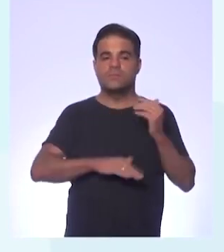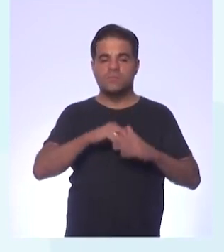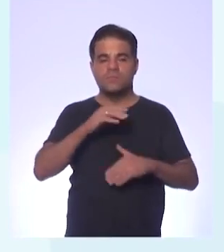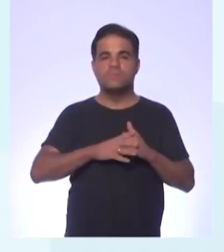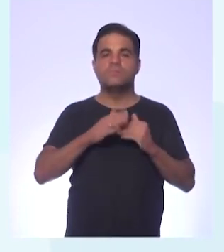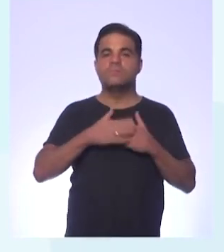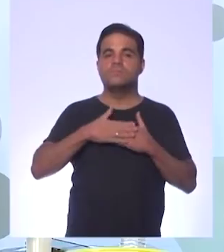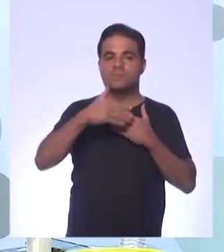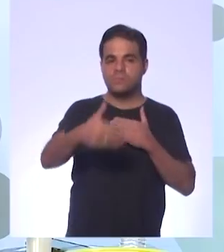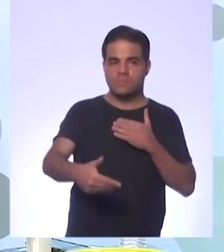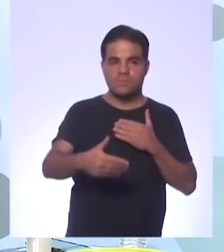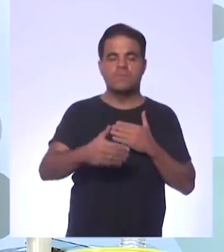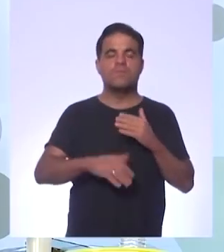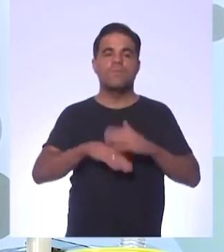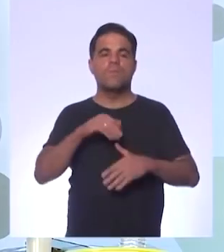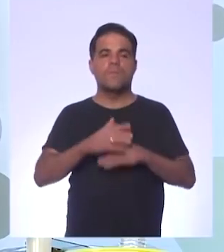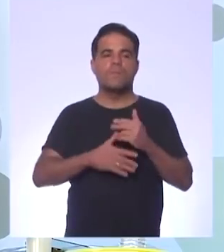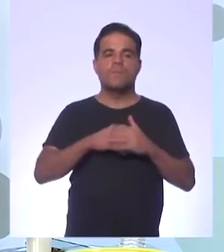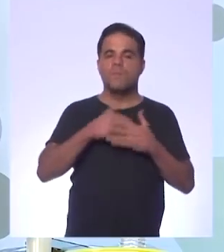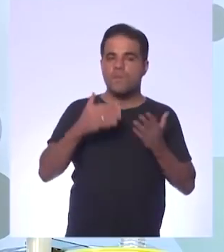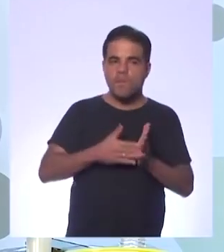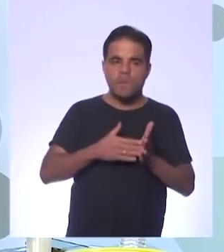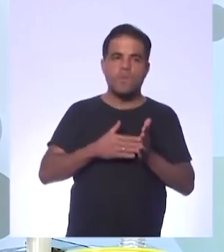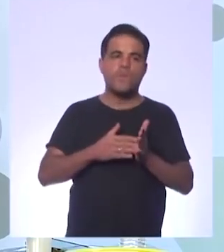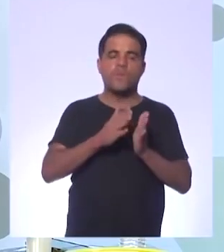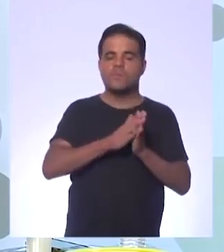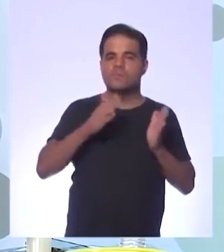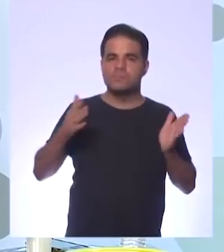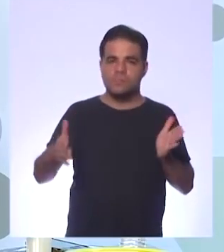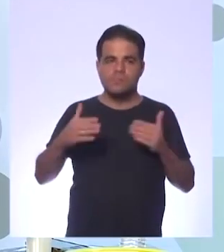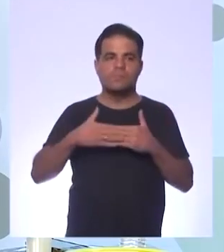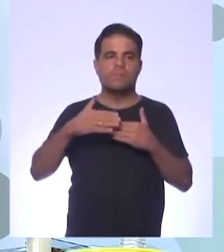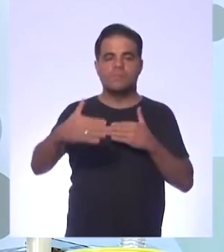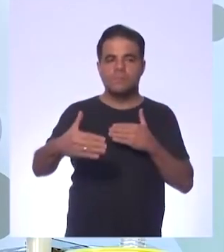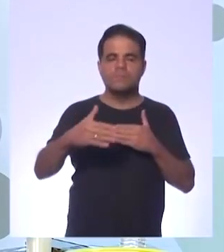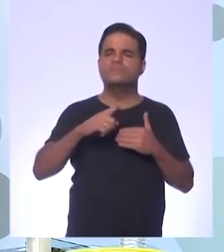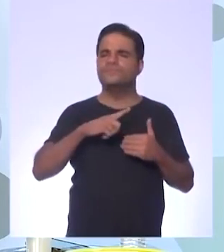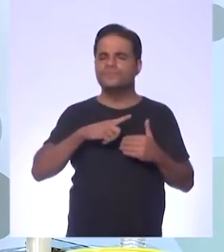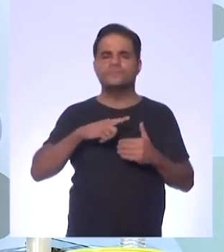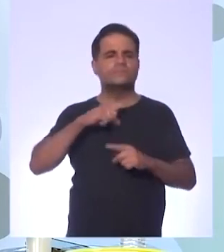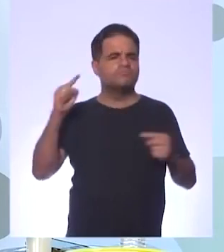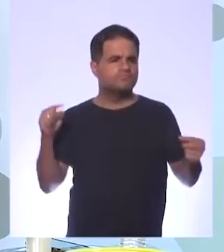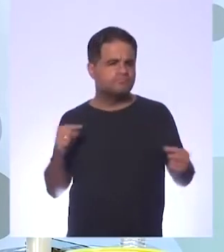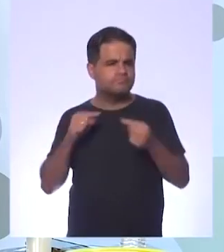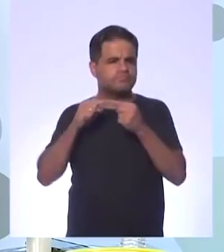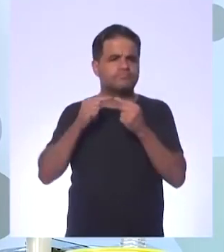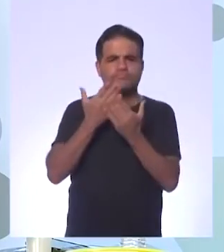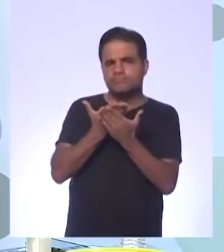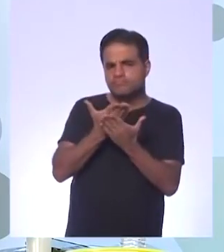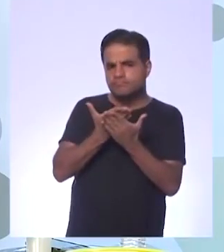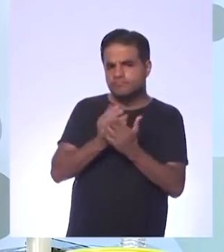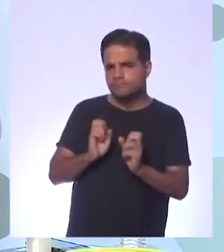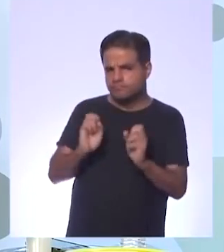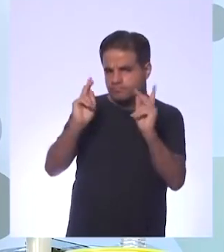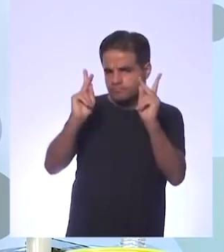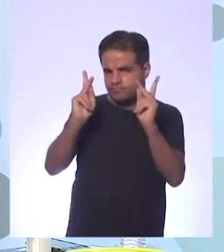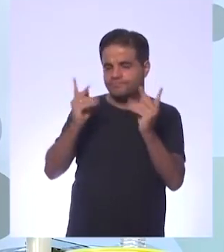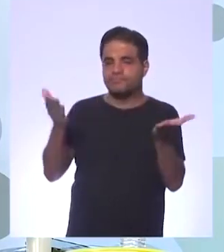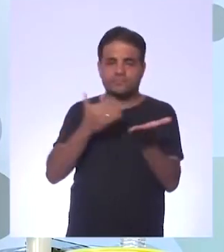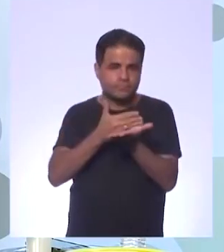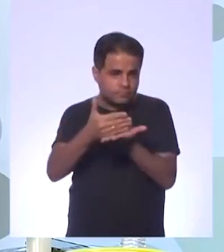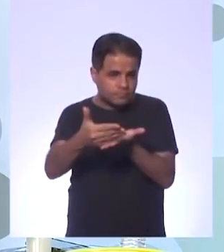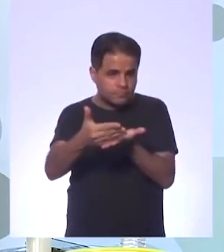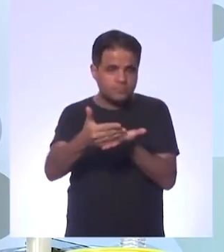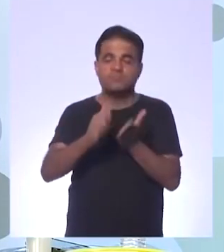da aula e no caderno do aluno toda a aula tem, no do professor também tem, tá? Mas tem lá o objetivo da aula, ok? Vamos começar?